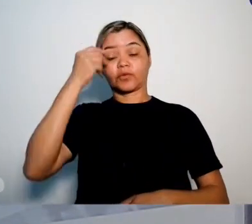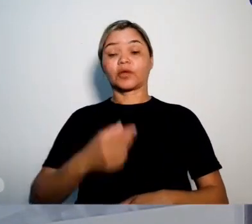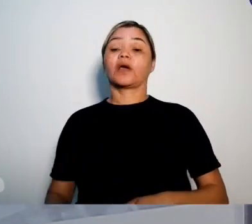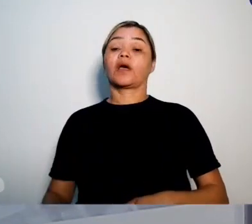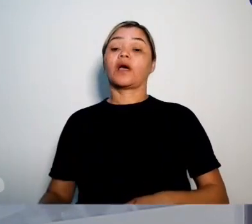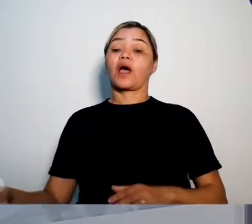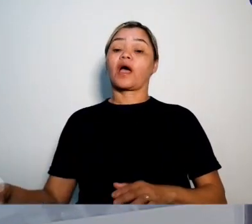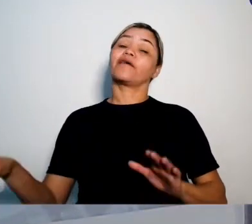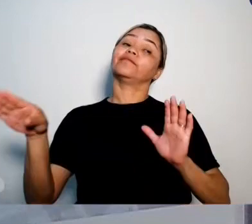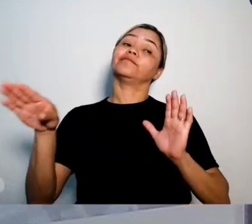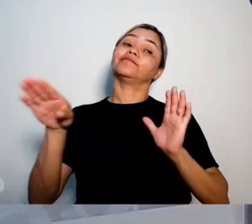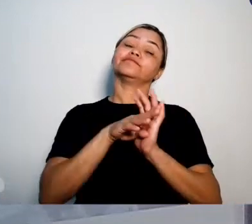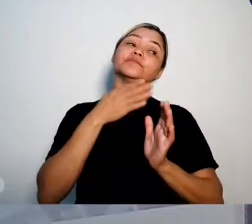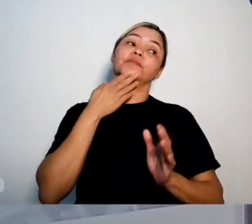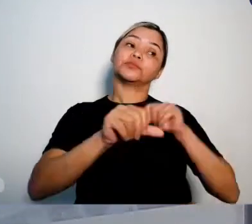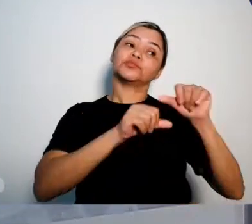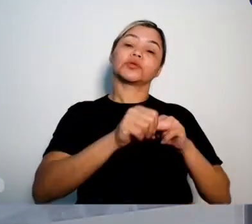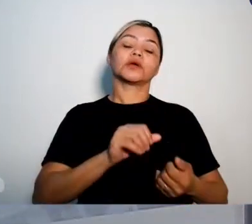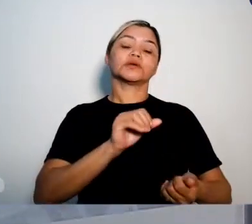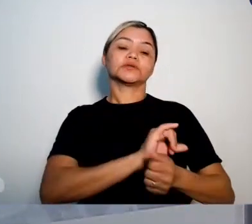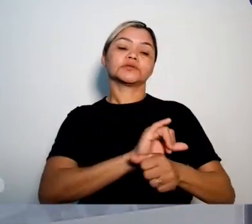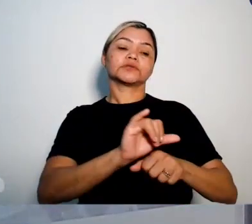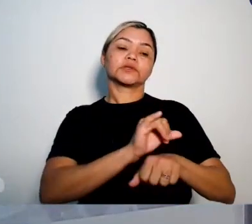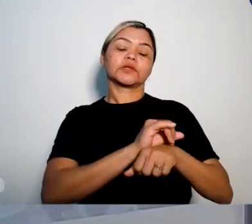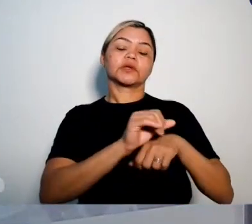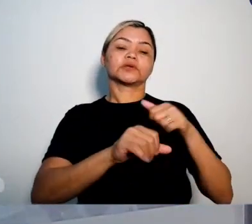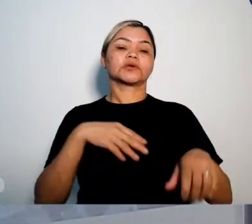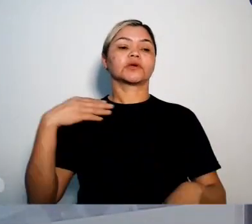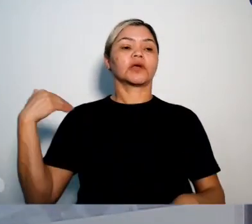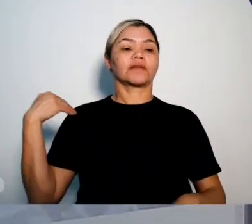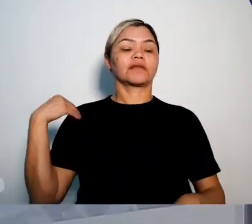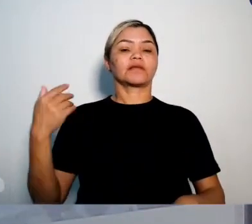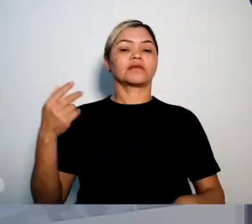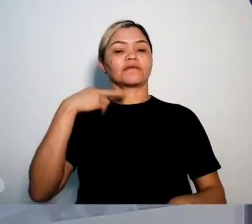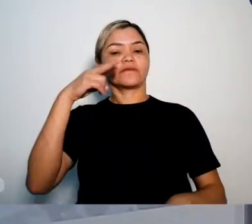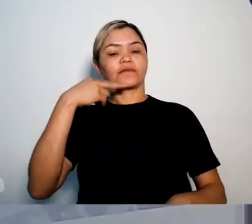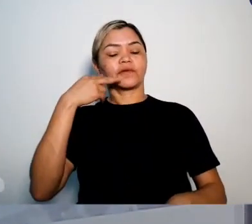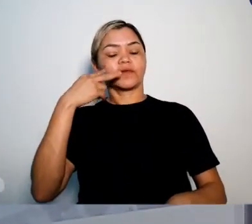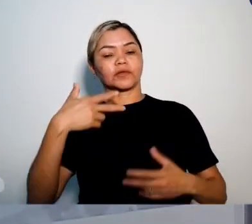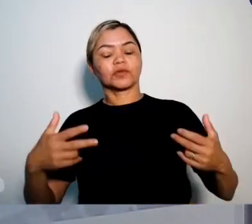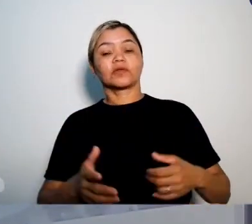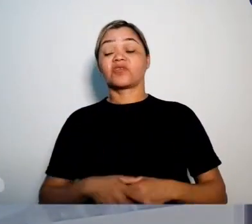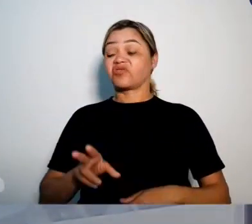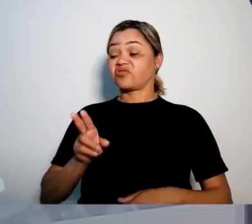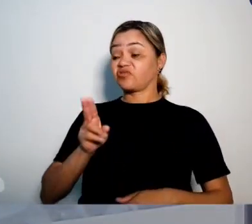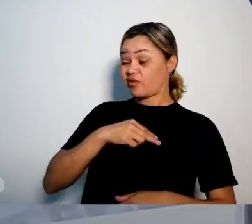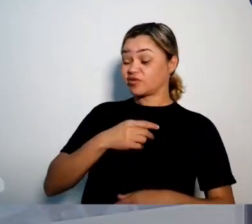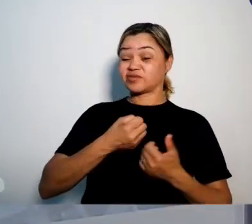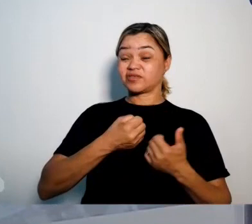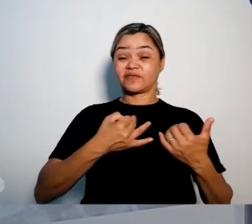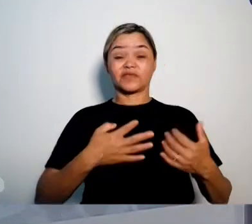Então, aqueles que às vezes acham, nossa, eu fiz 140